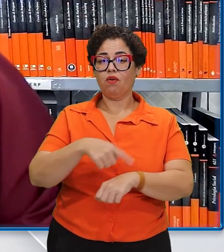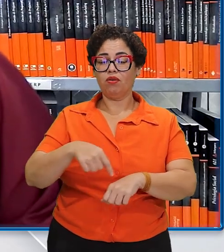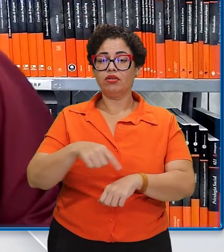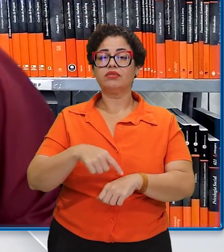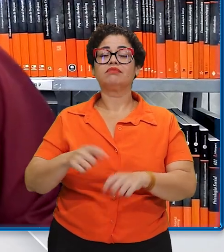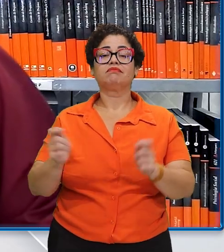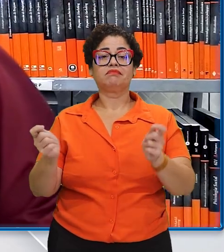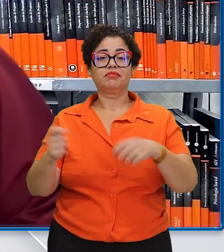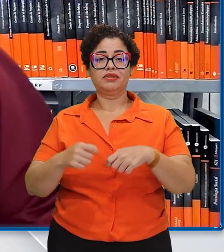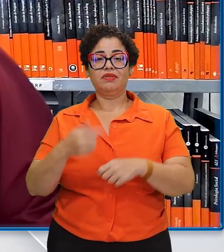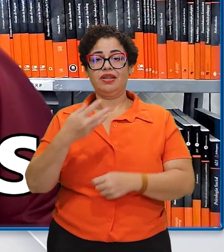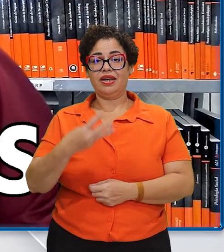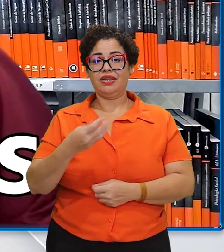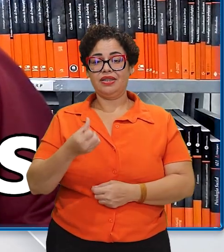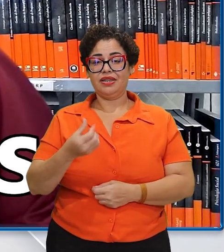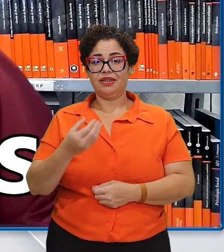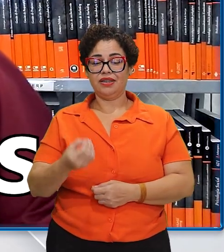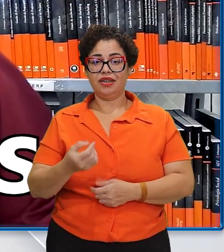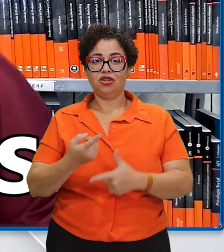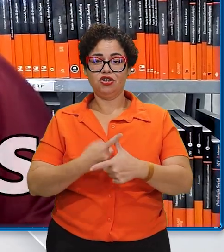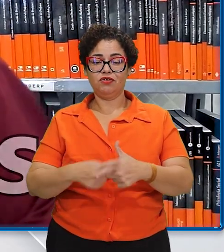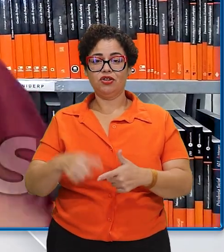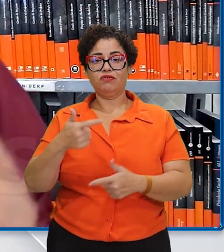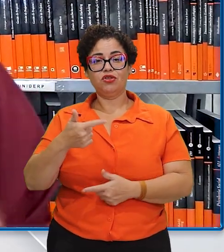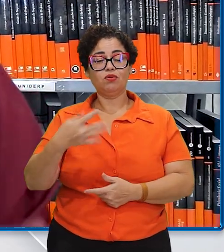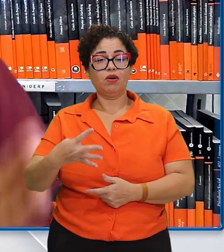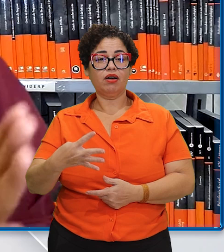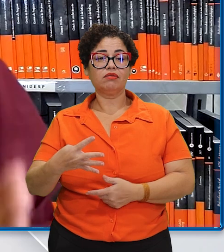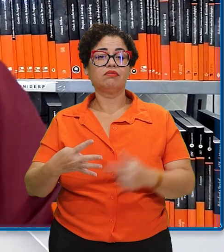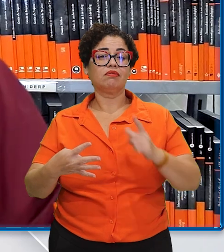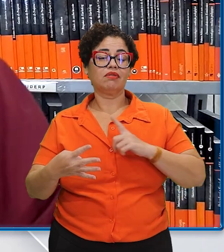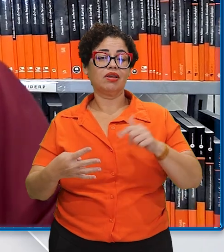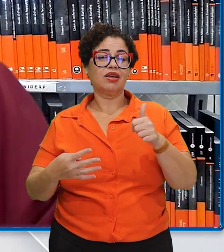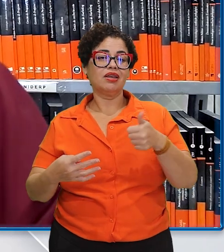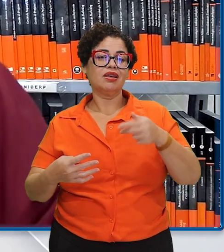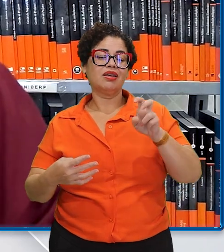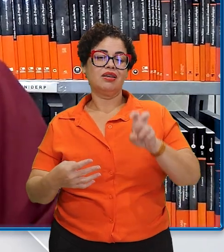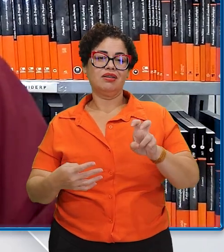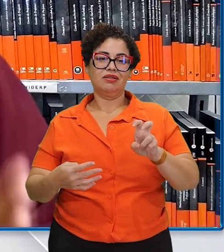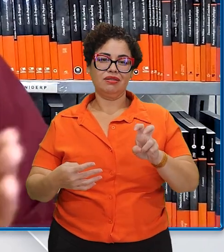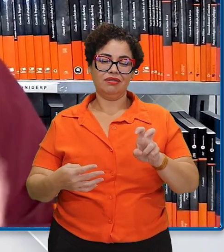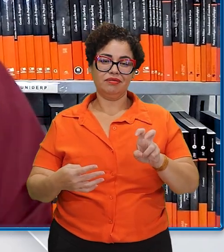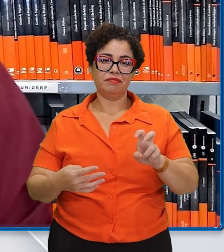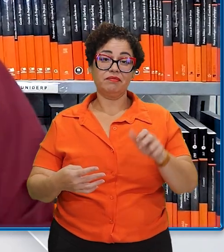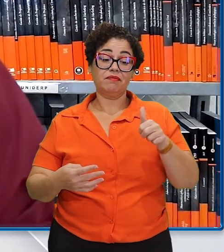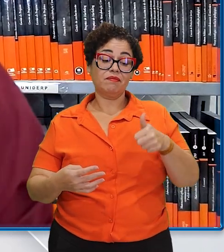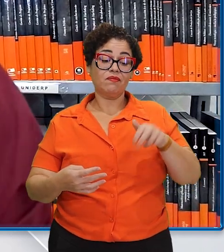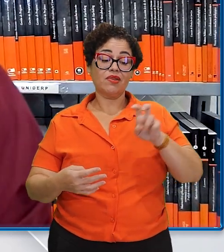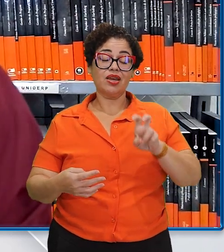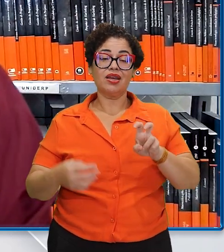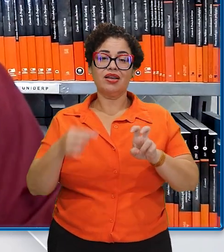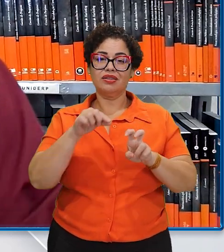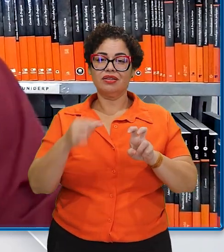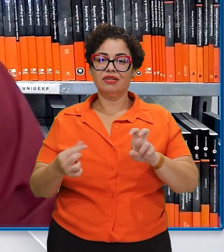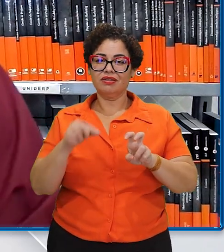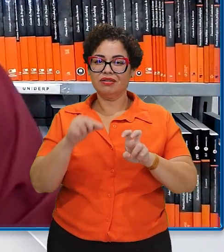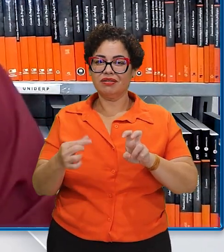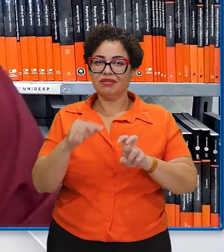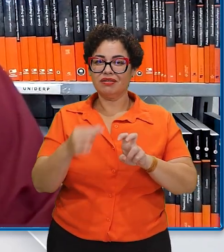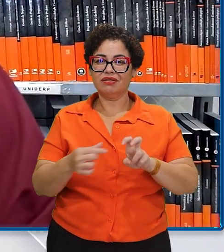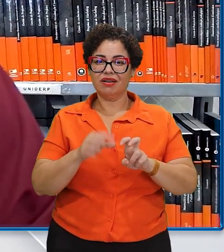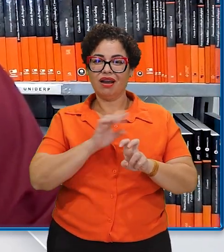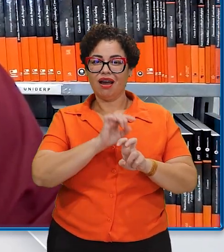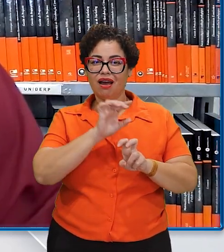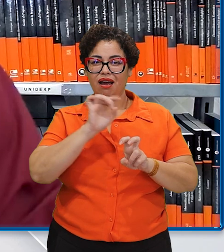360 graus dividido por 24 horas, a gente tem 15 graus. A cada 15 graus ou